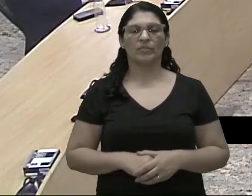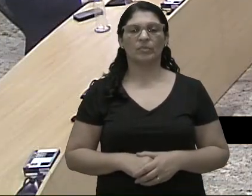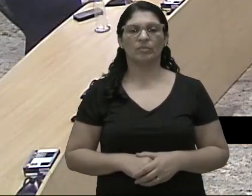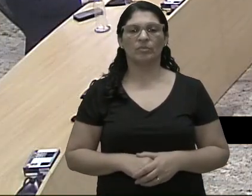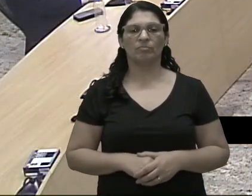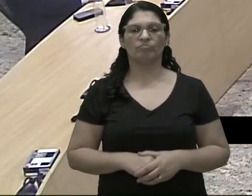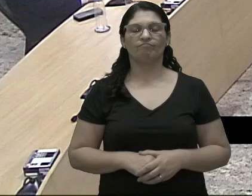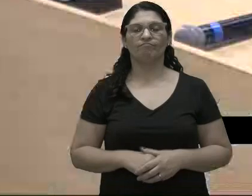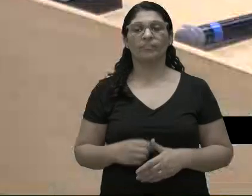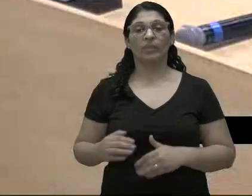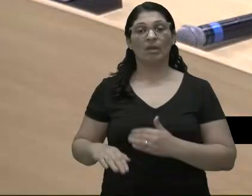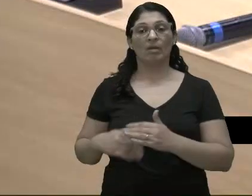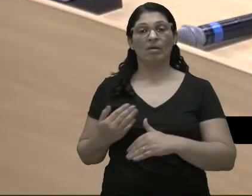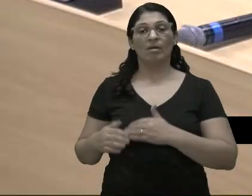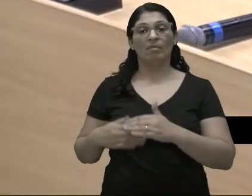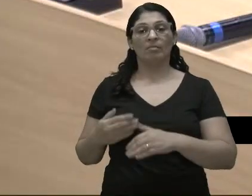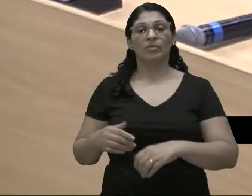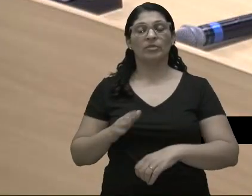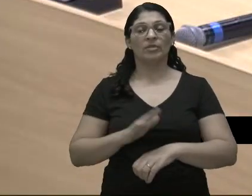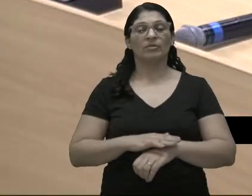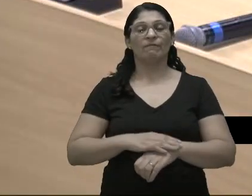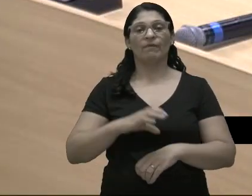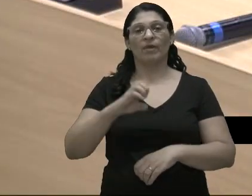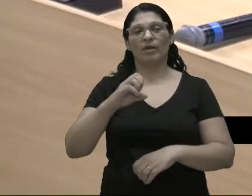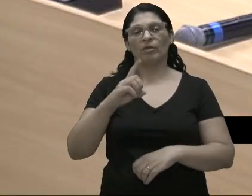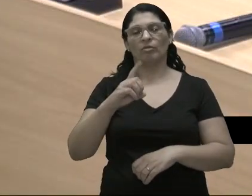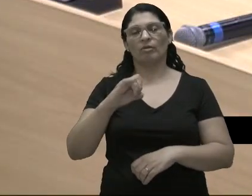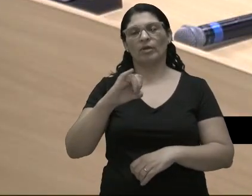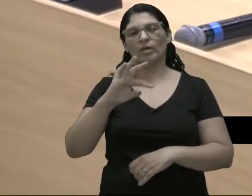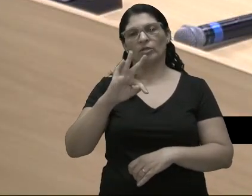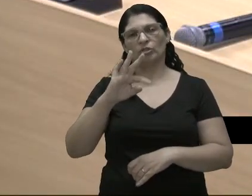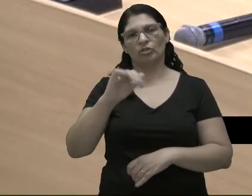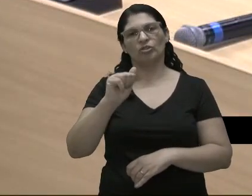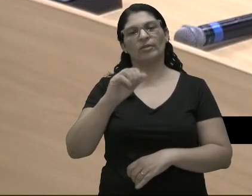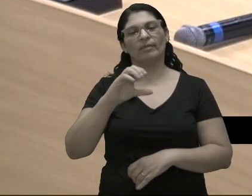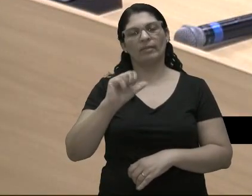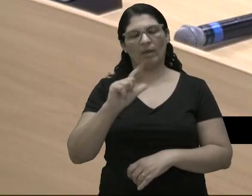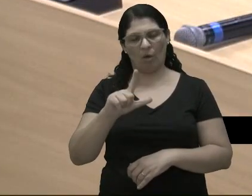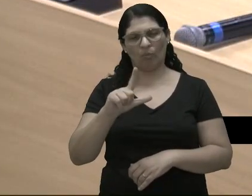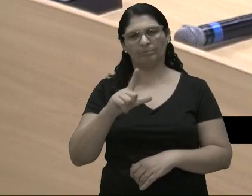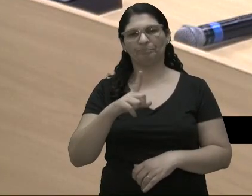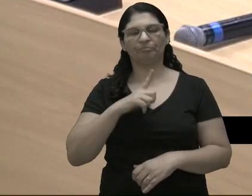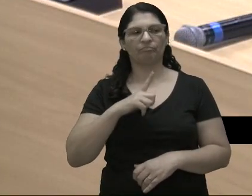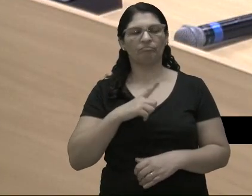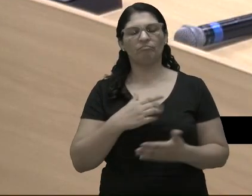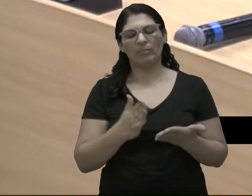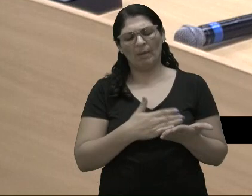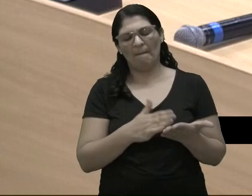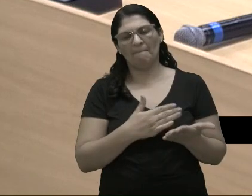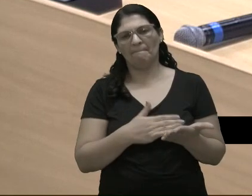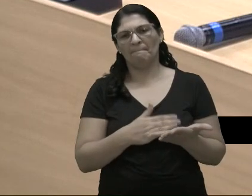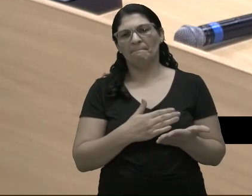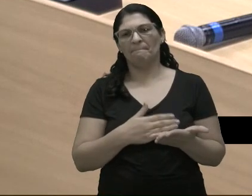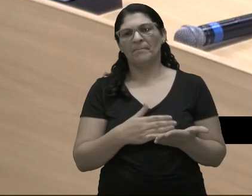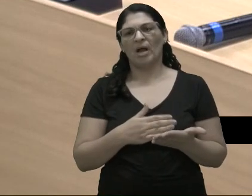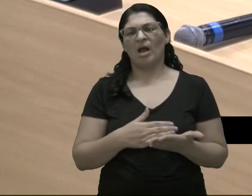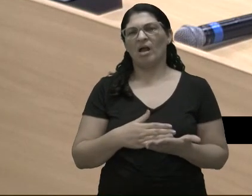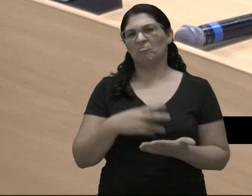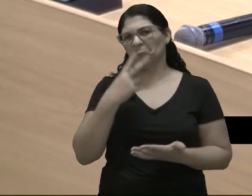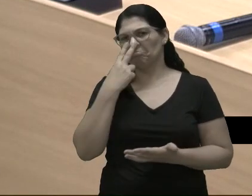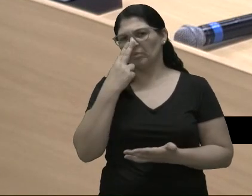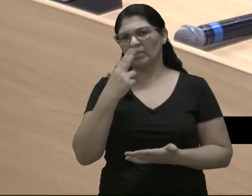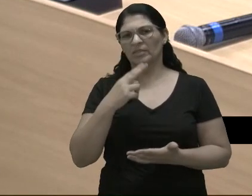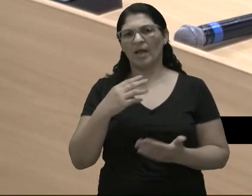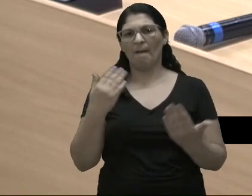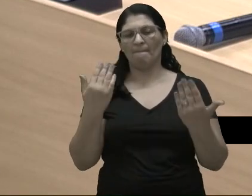O processo ele é todo feito no edital. O senhor tem lá as tantas páginas do edital e ele faz, se eu não me engano, é